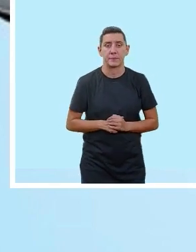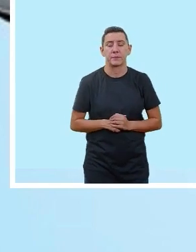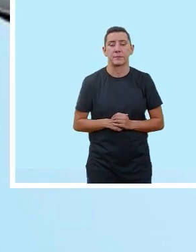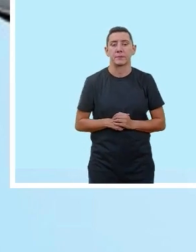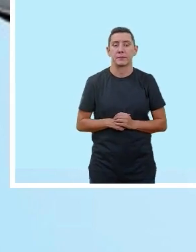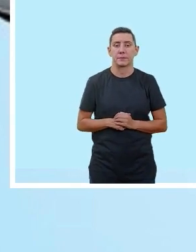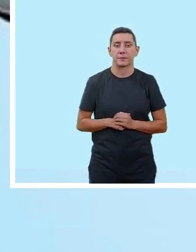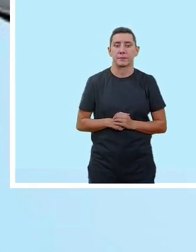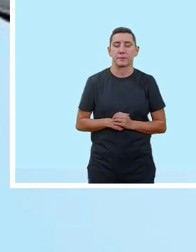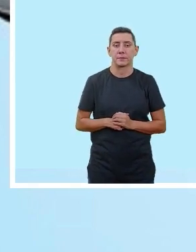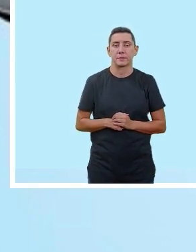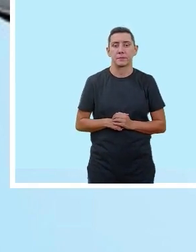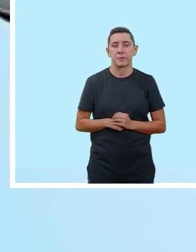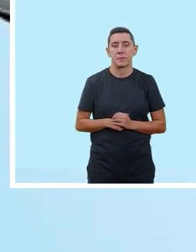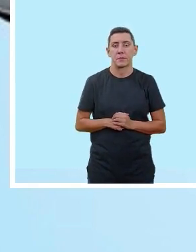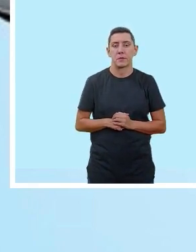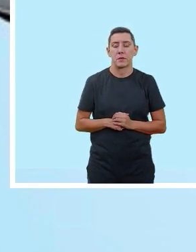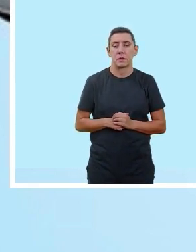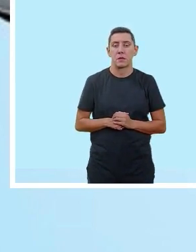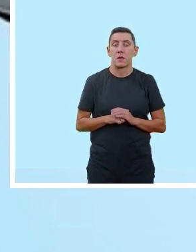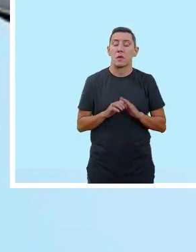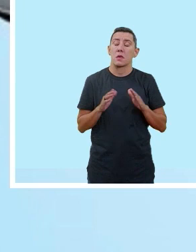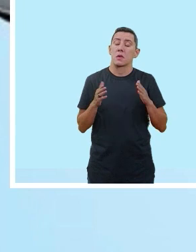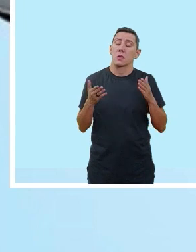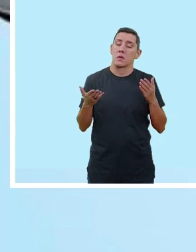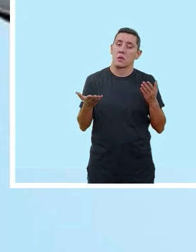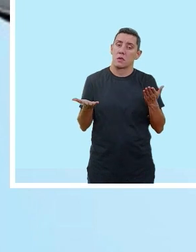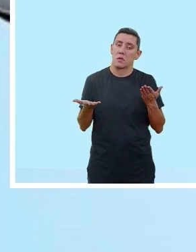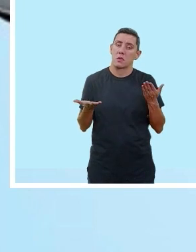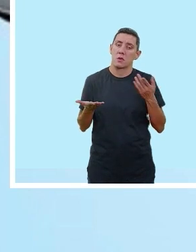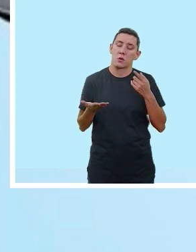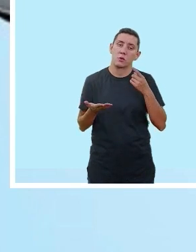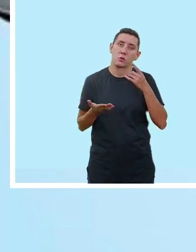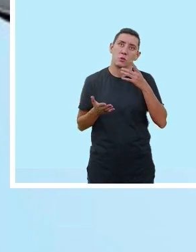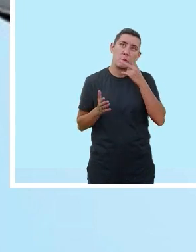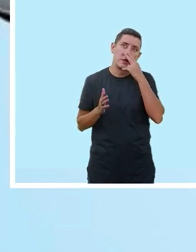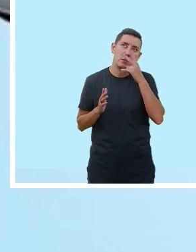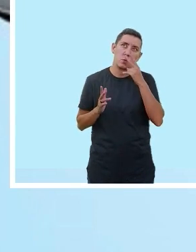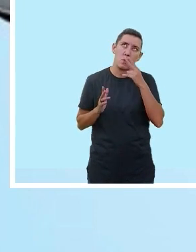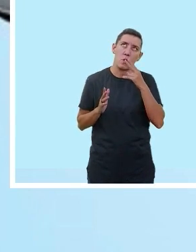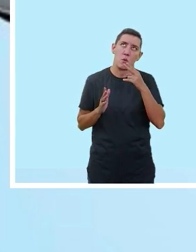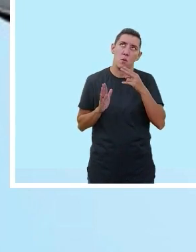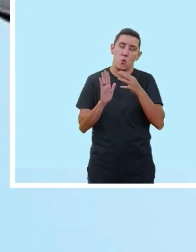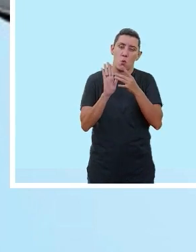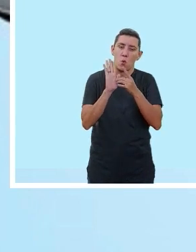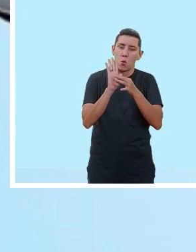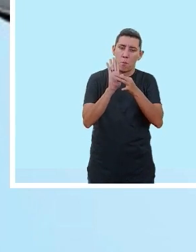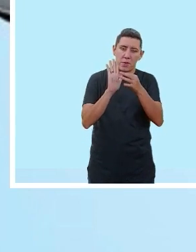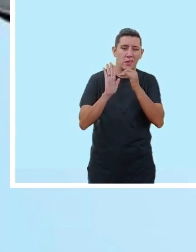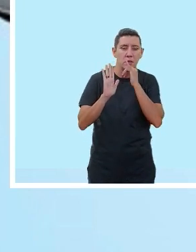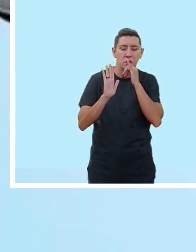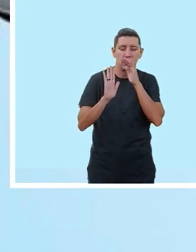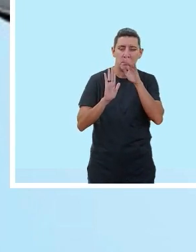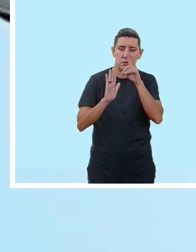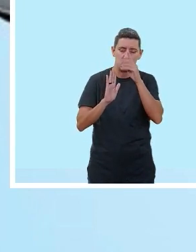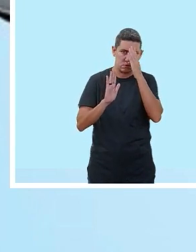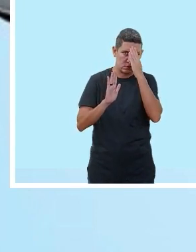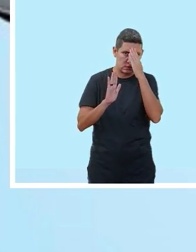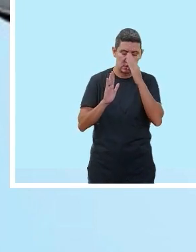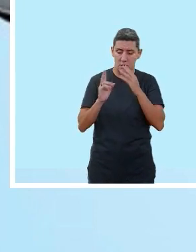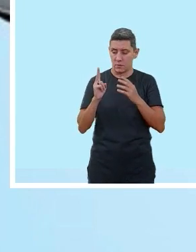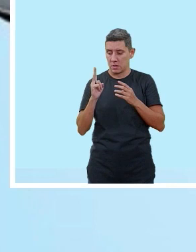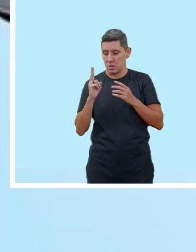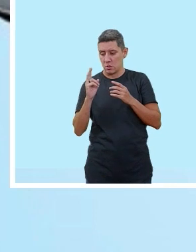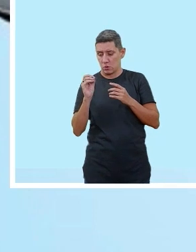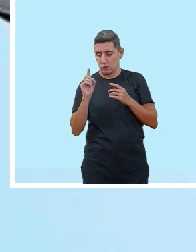energia elétrica, né? Então, só como um comentário geral, né, de 2018 a 2050, né, a